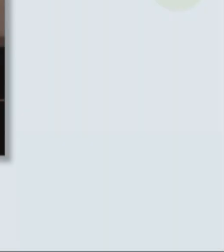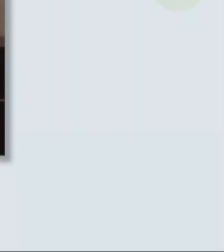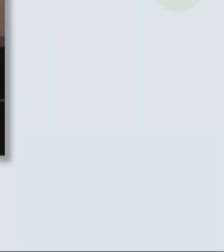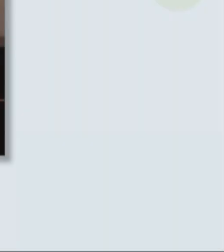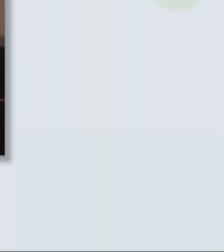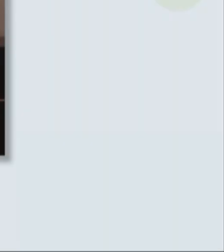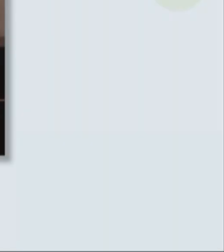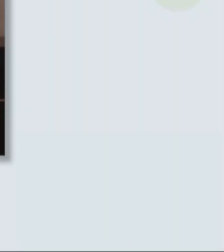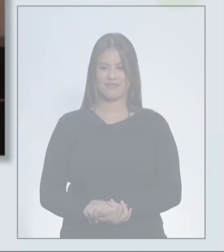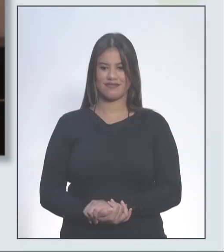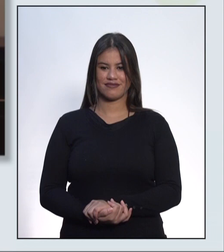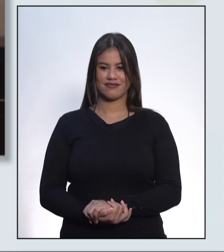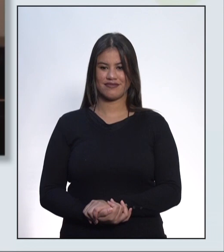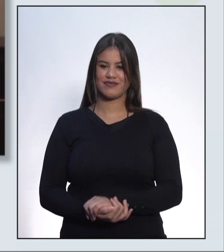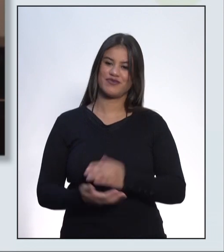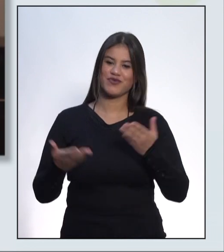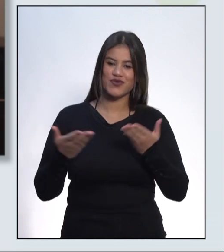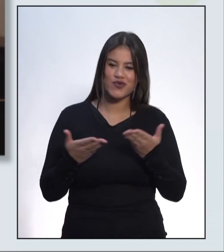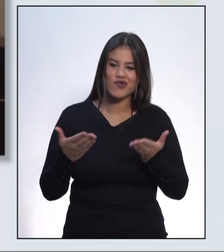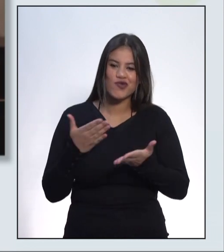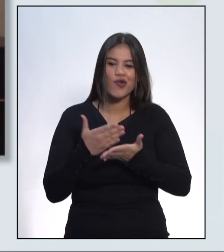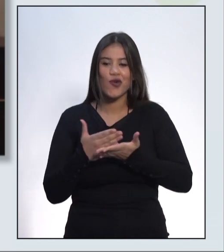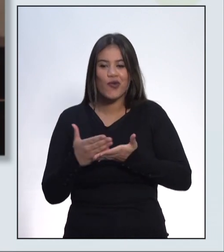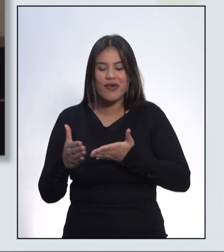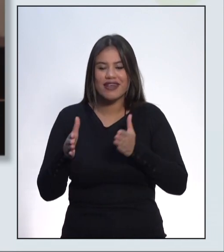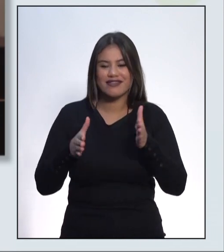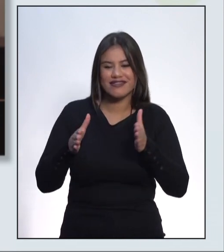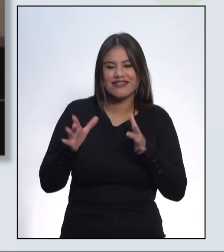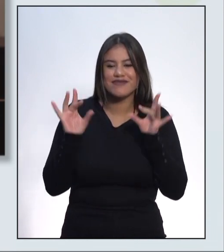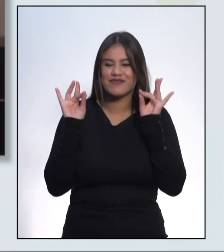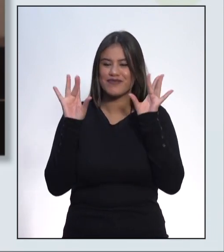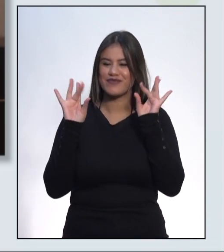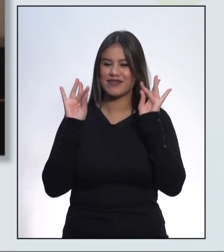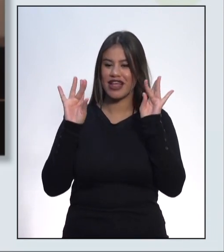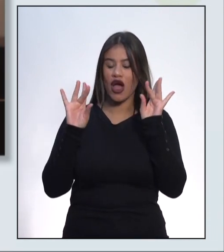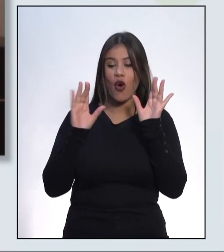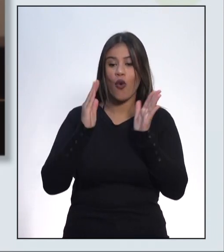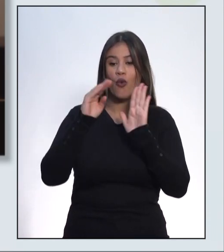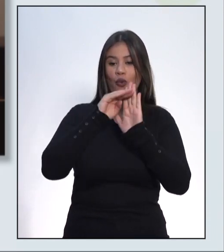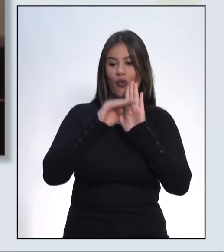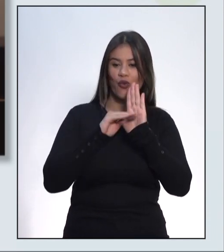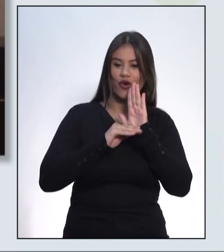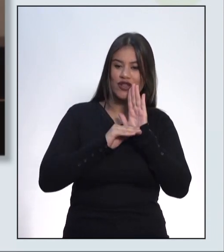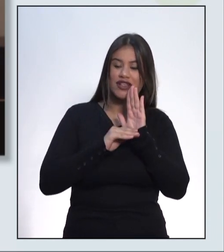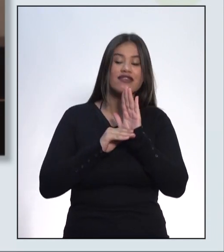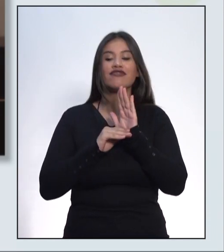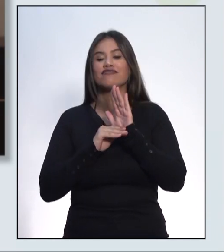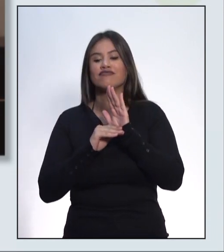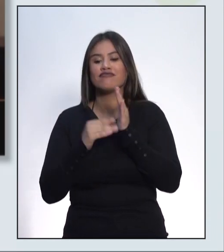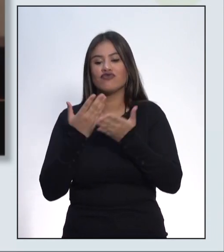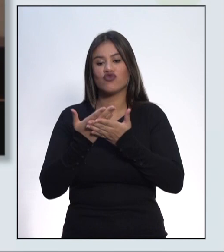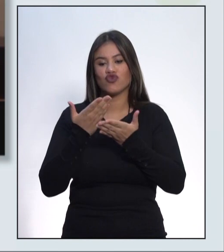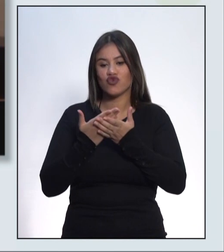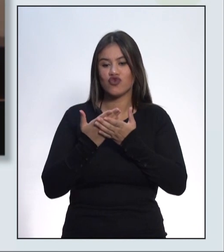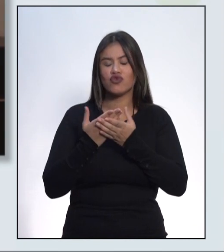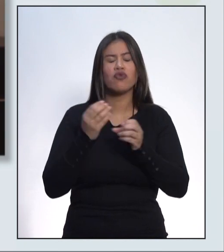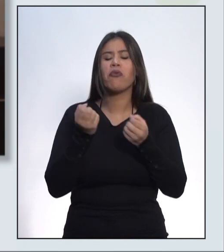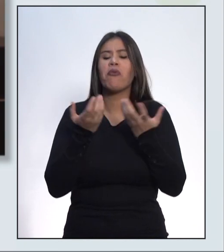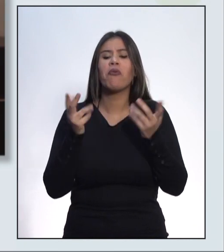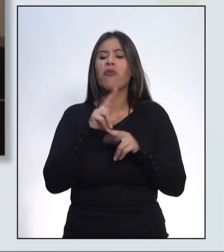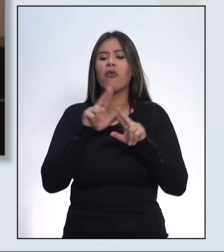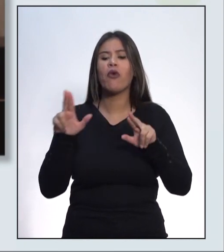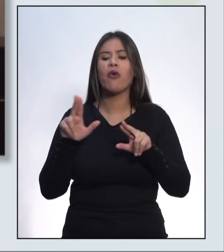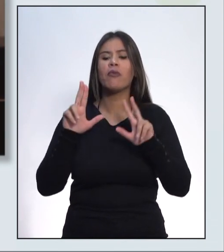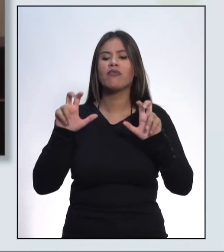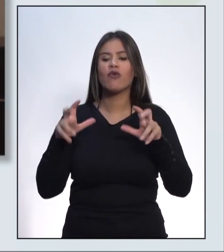Hoje a gente começa um momento especial nessa sua programação de estudos, chamado Bora Criar. A intenção é